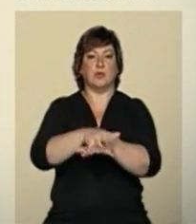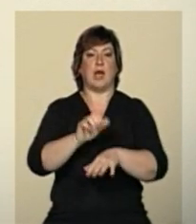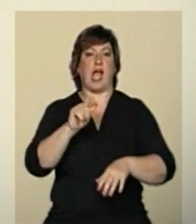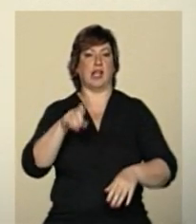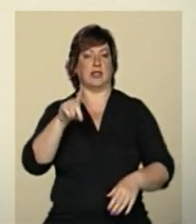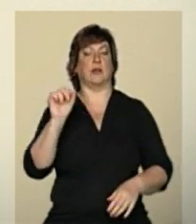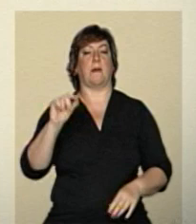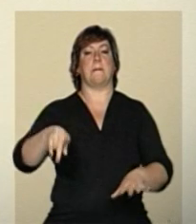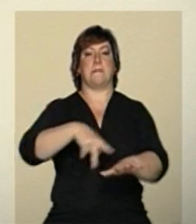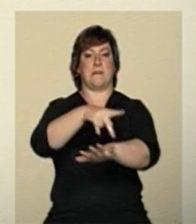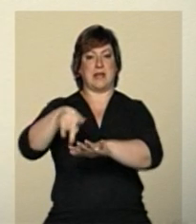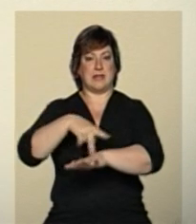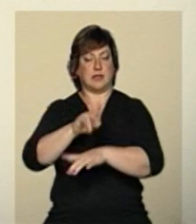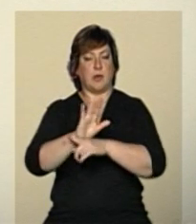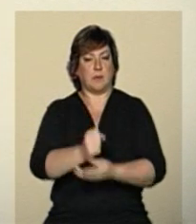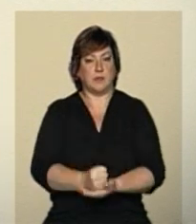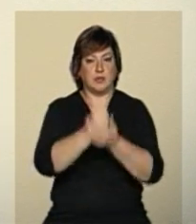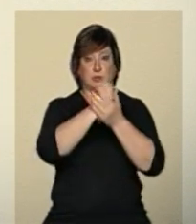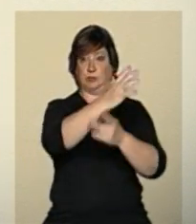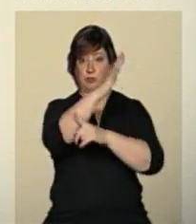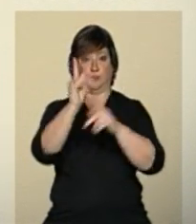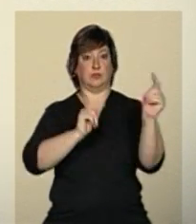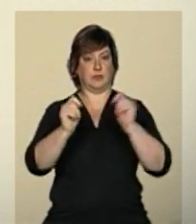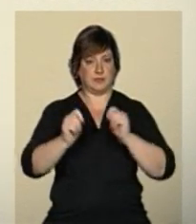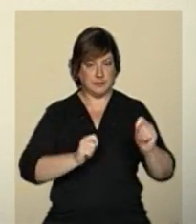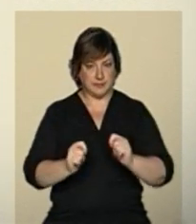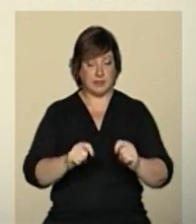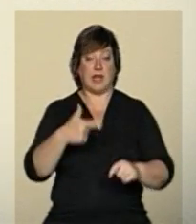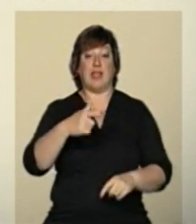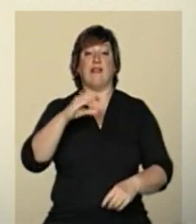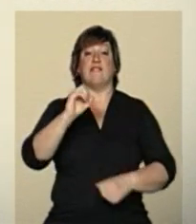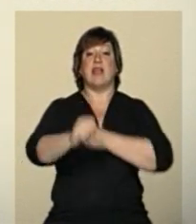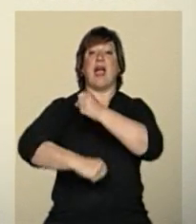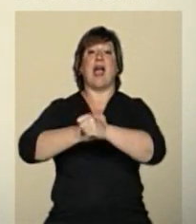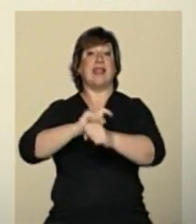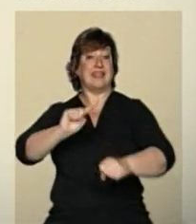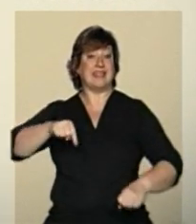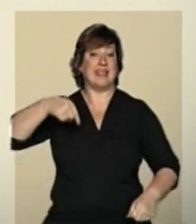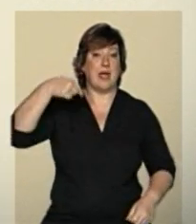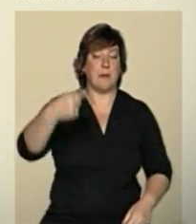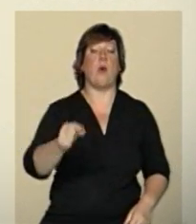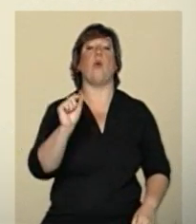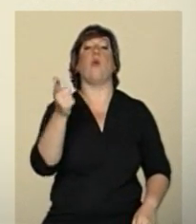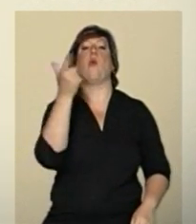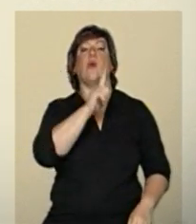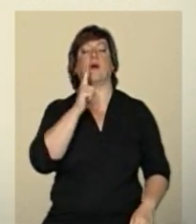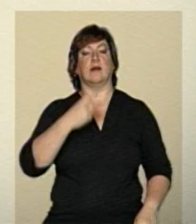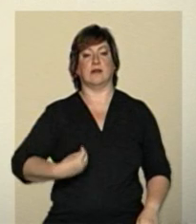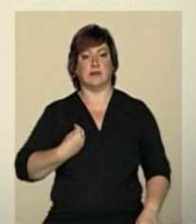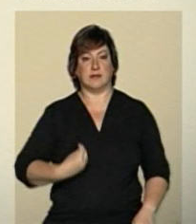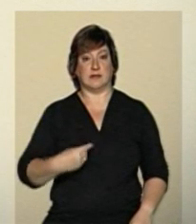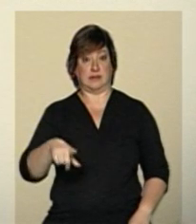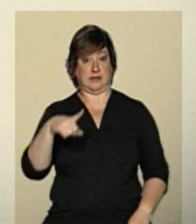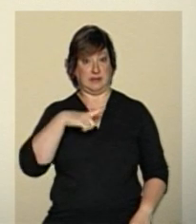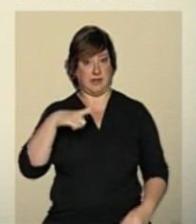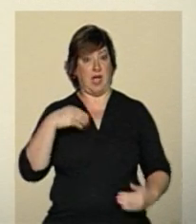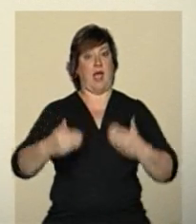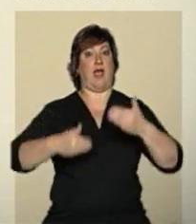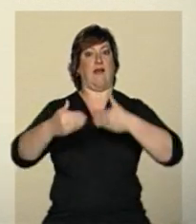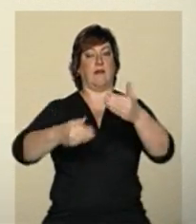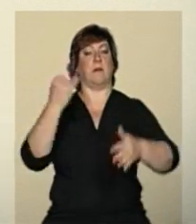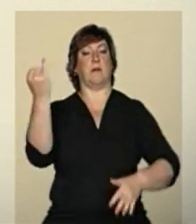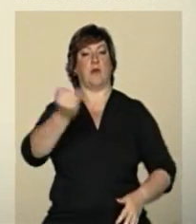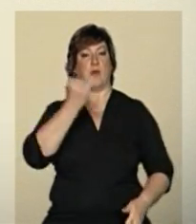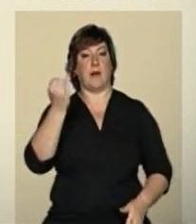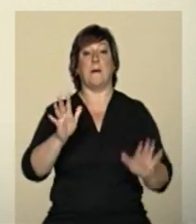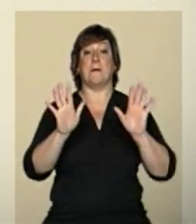dos países a proteção ao meio ambiente. 20 anos depois, o que, que a gente constata? Que houve avanços importantes,